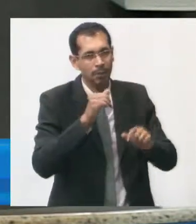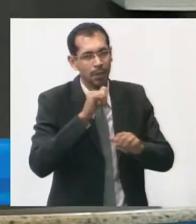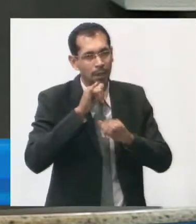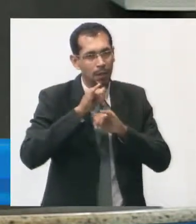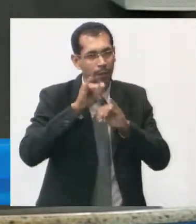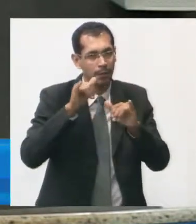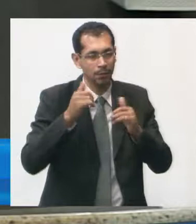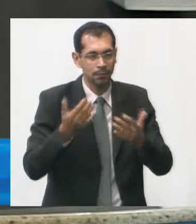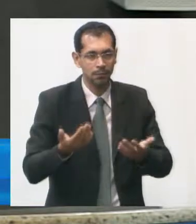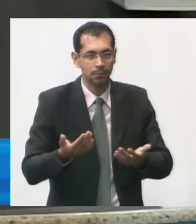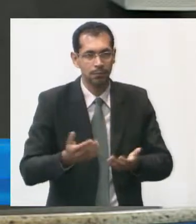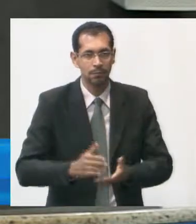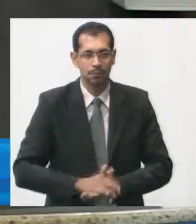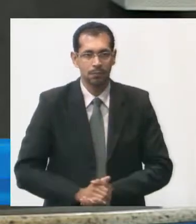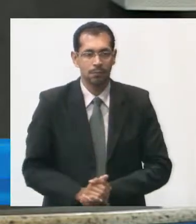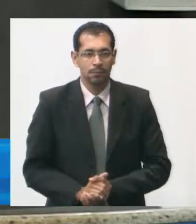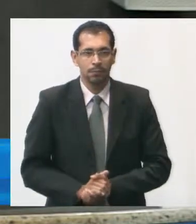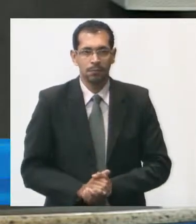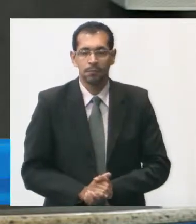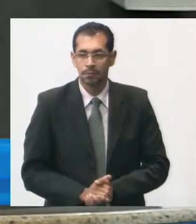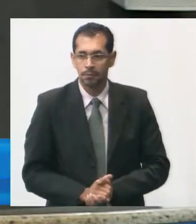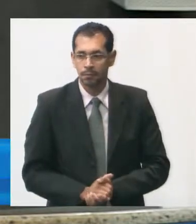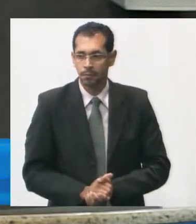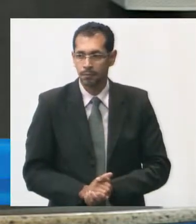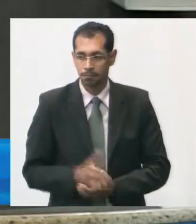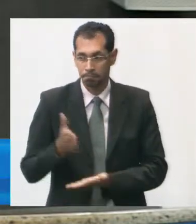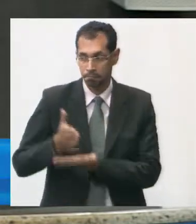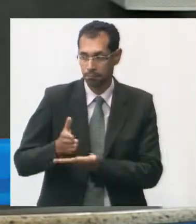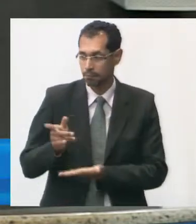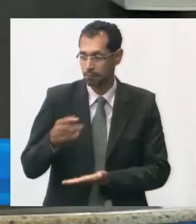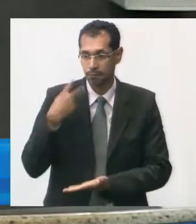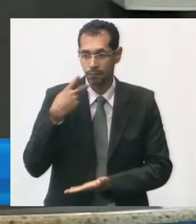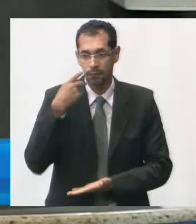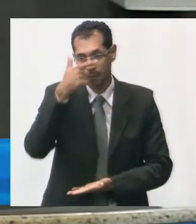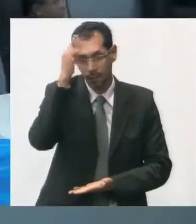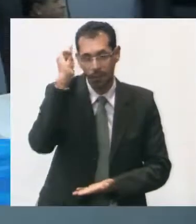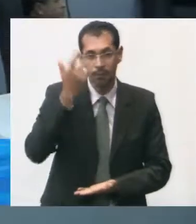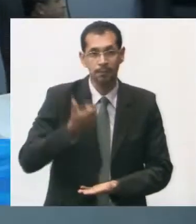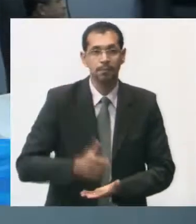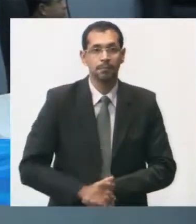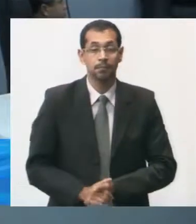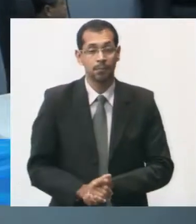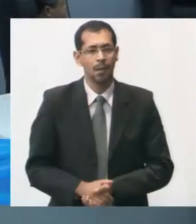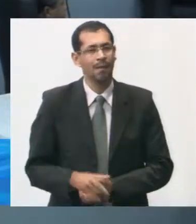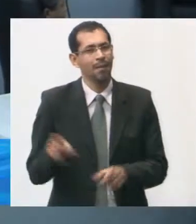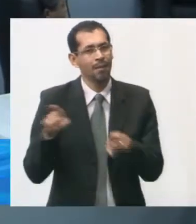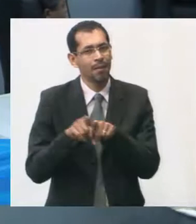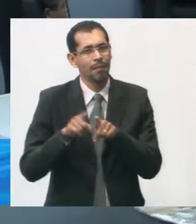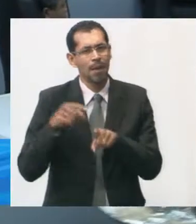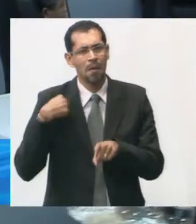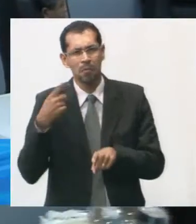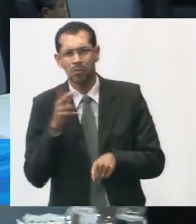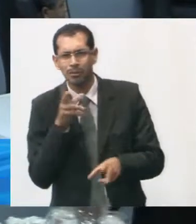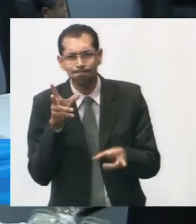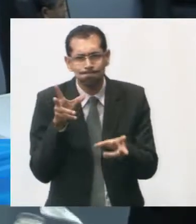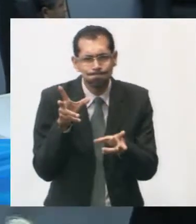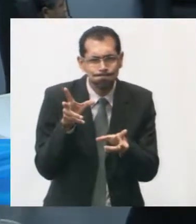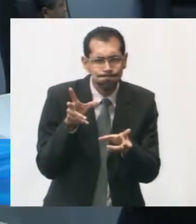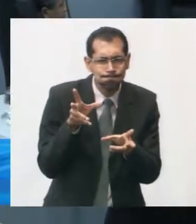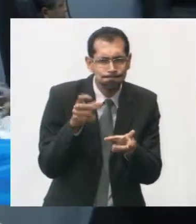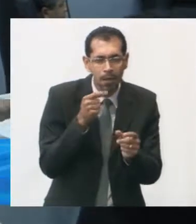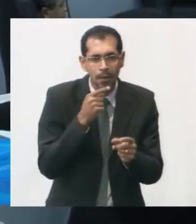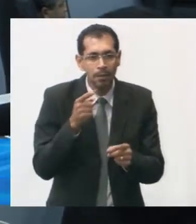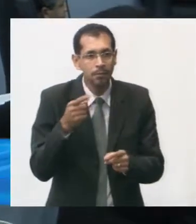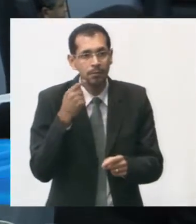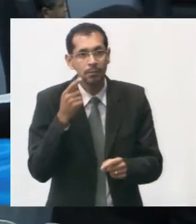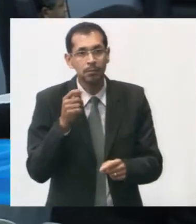Uma parte, vereador. Sim, vereador. Sem contar, vereador Dalto, que eu já vi pessoas freando quando ele vê o guarda escondido no meio do mato,